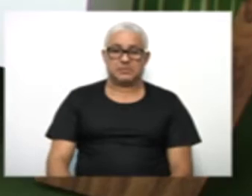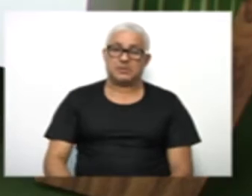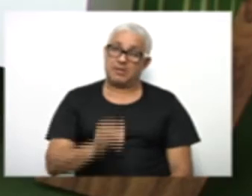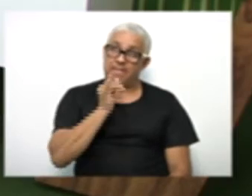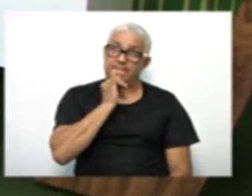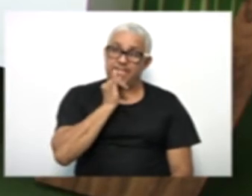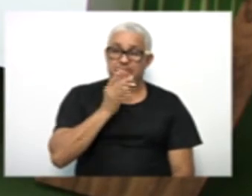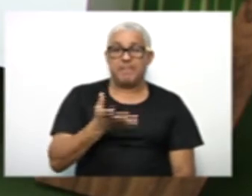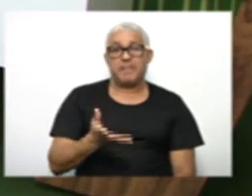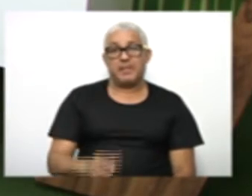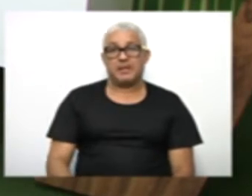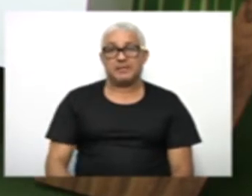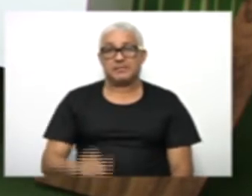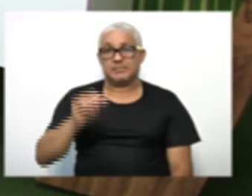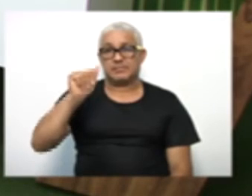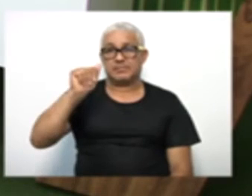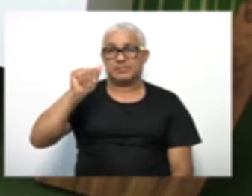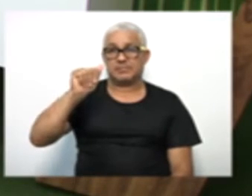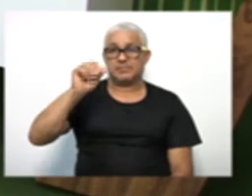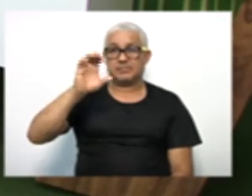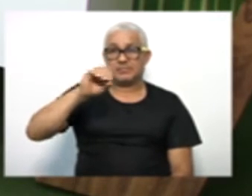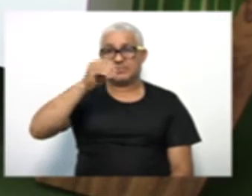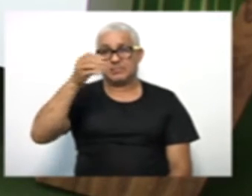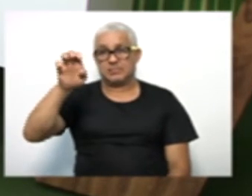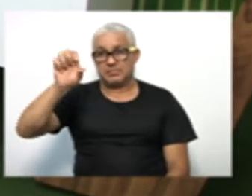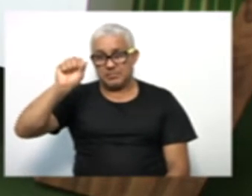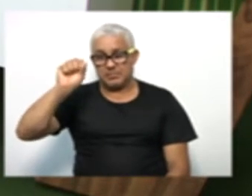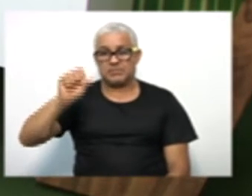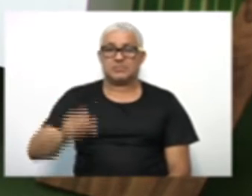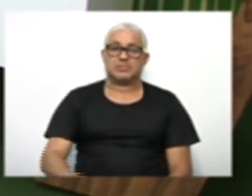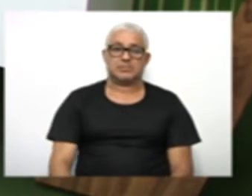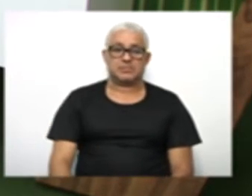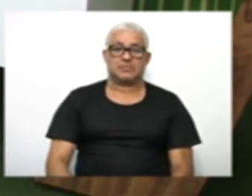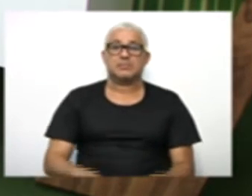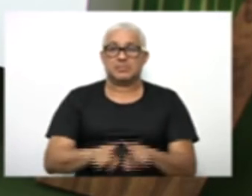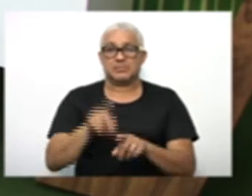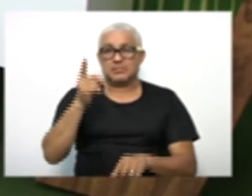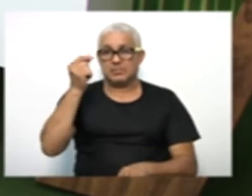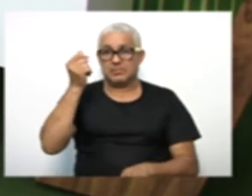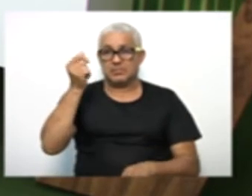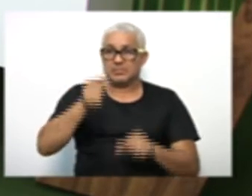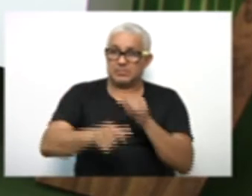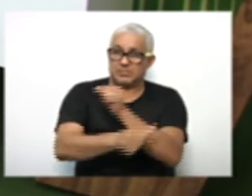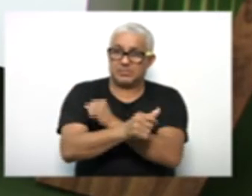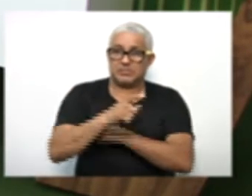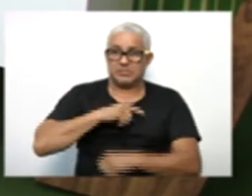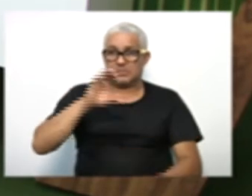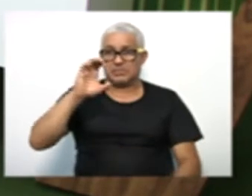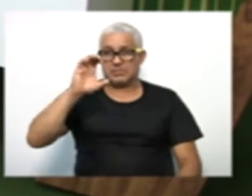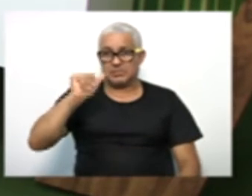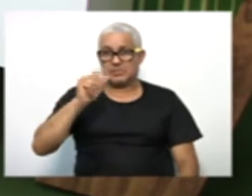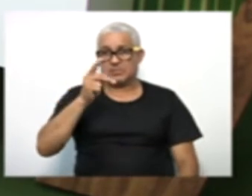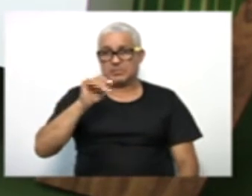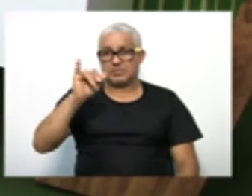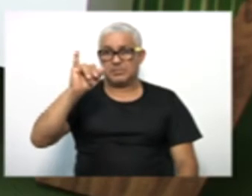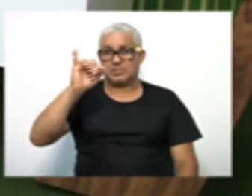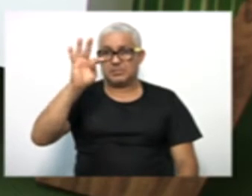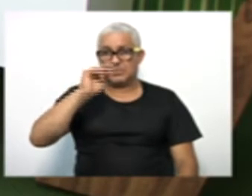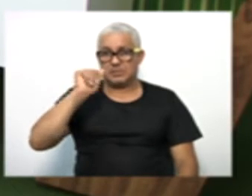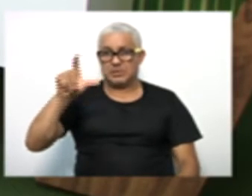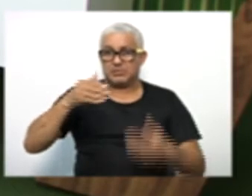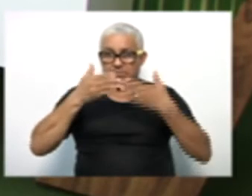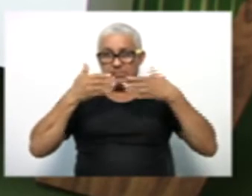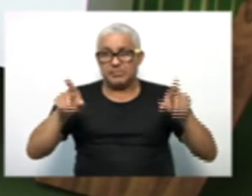exemplo seria as ações, né? A questão do investimento em empresas que têm capital aberto. Isso, as rendas variáveis,